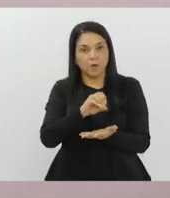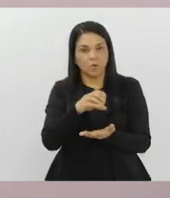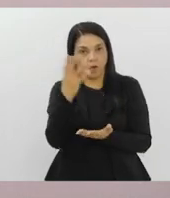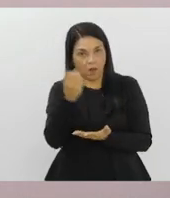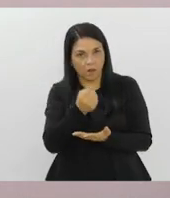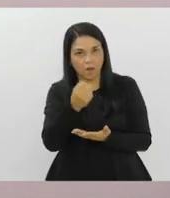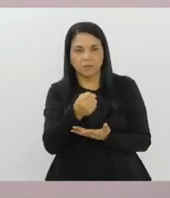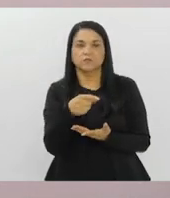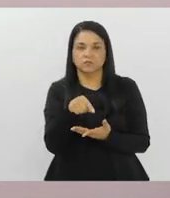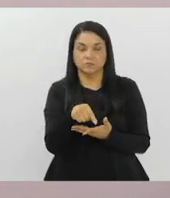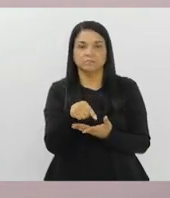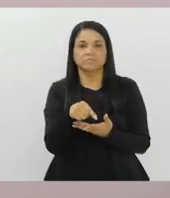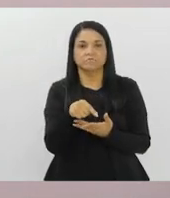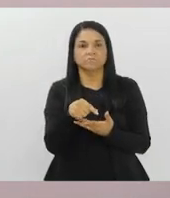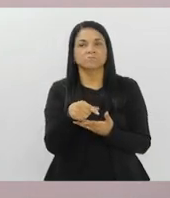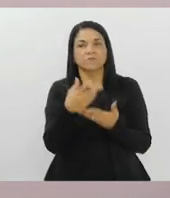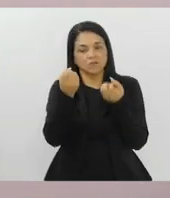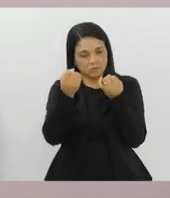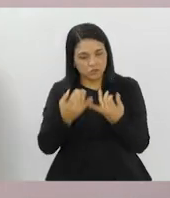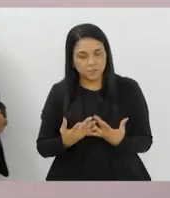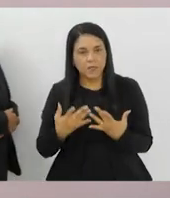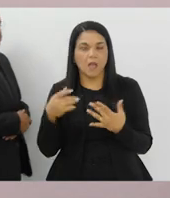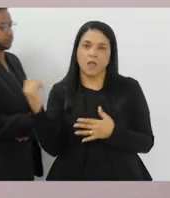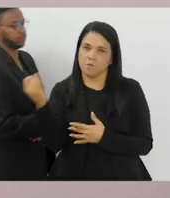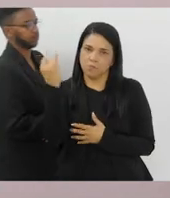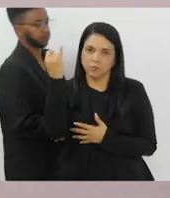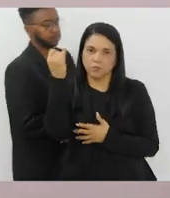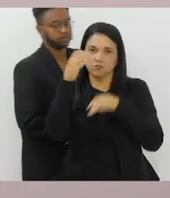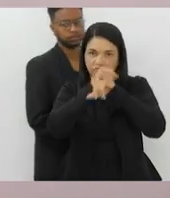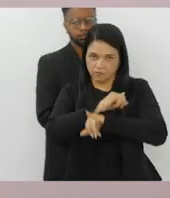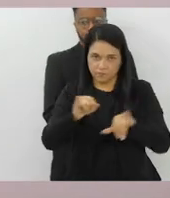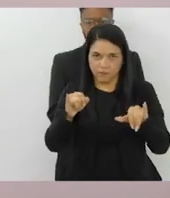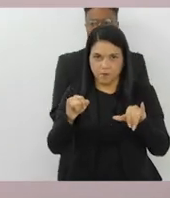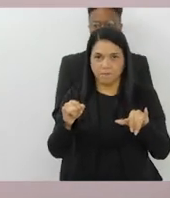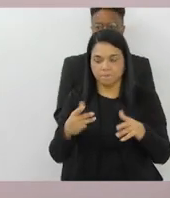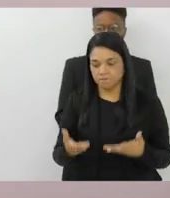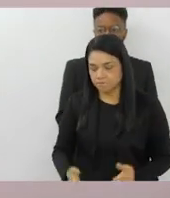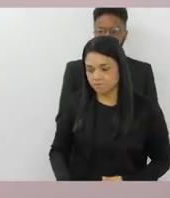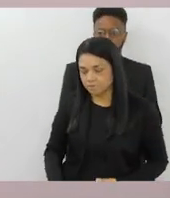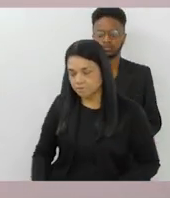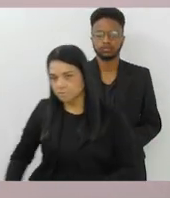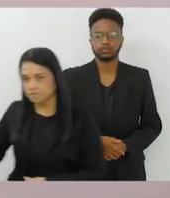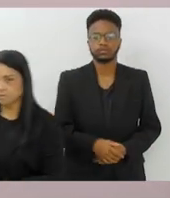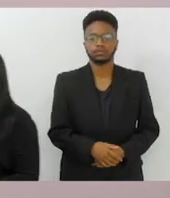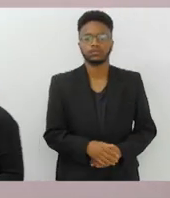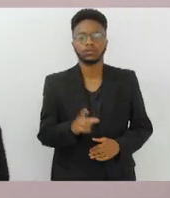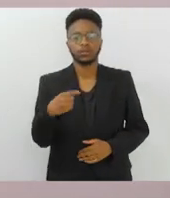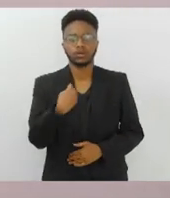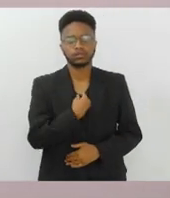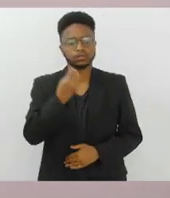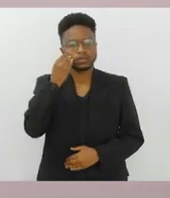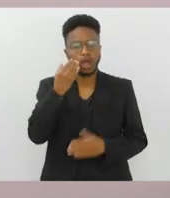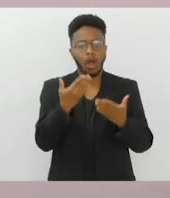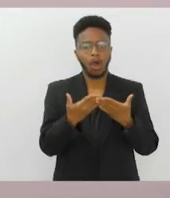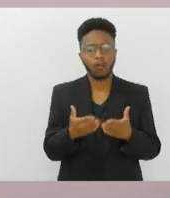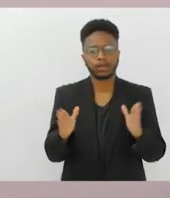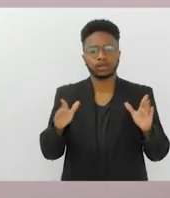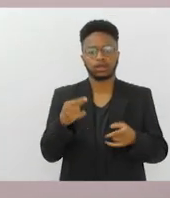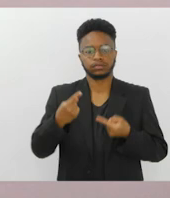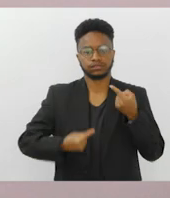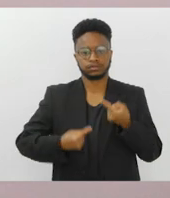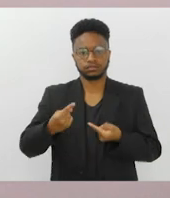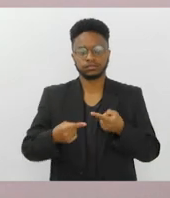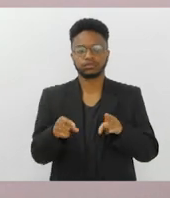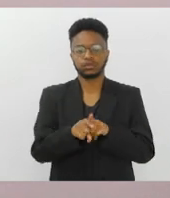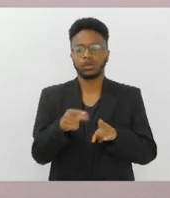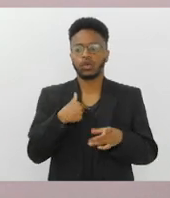trazendo esse elemento que eu acho que é importante, central aqui, para que a gente possa ampliar a nossa discussão. Convido